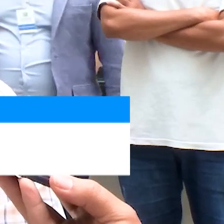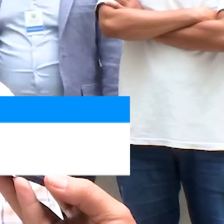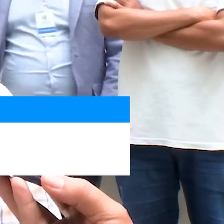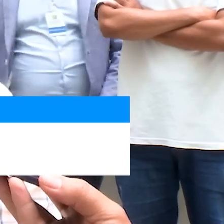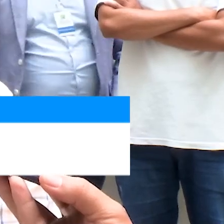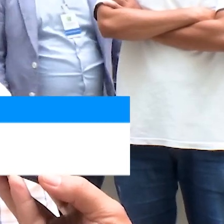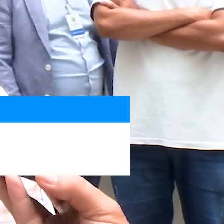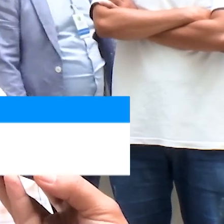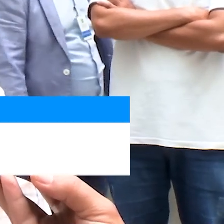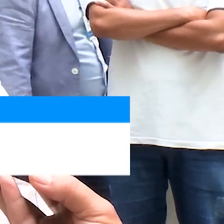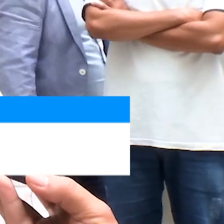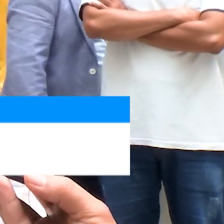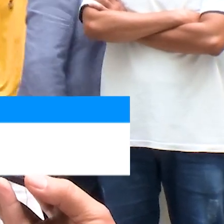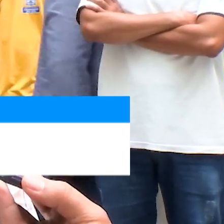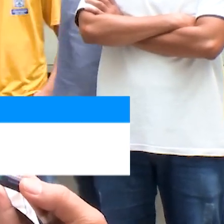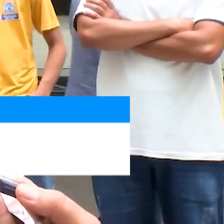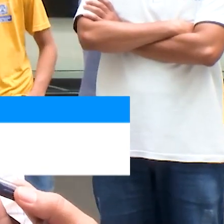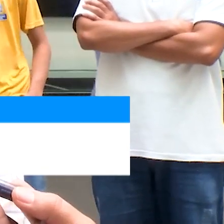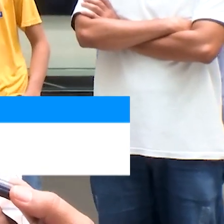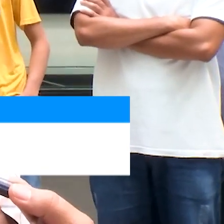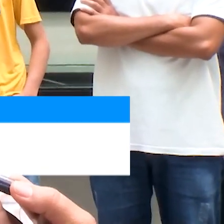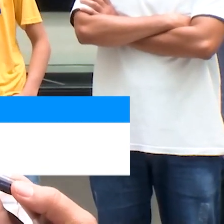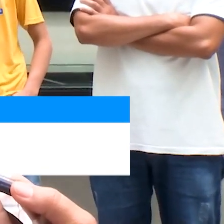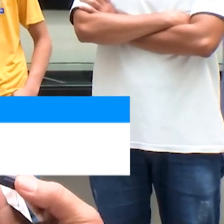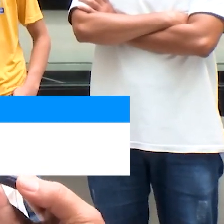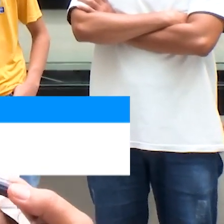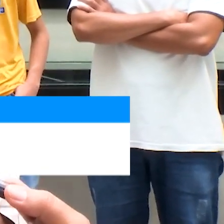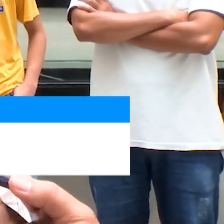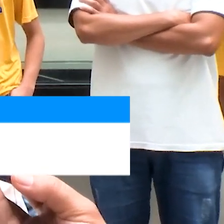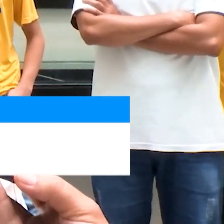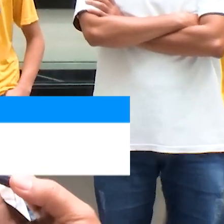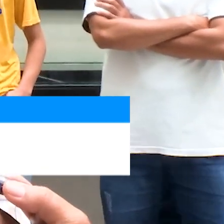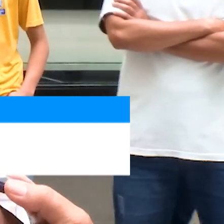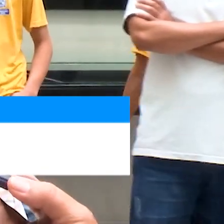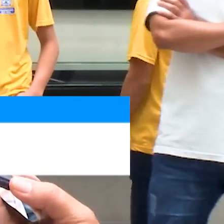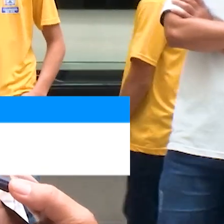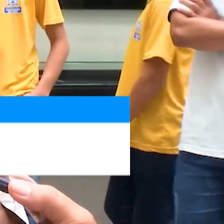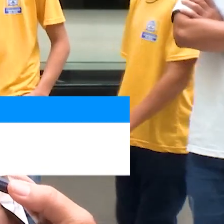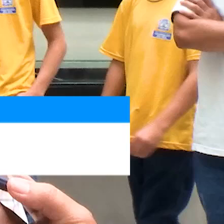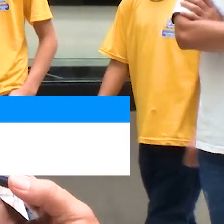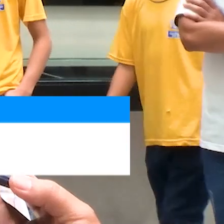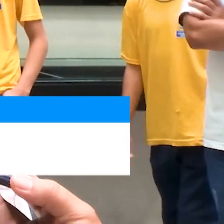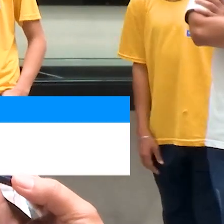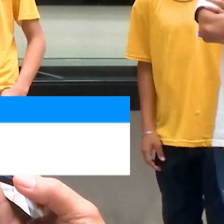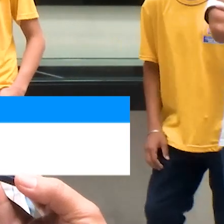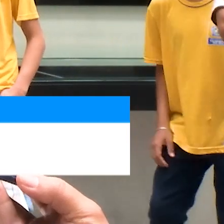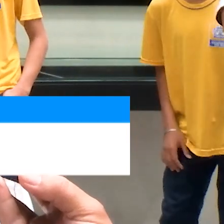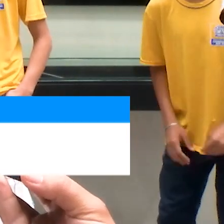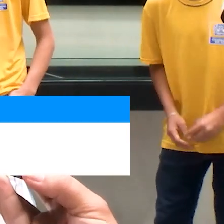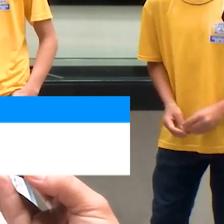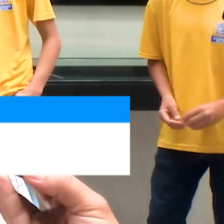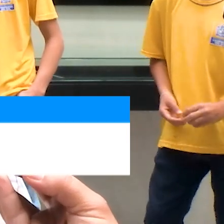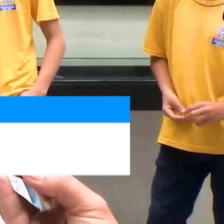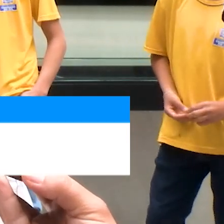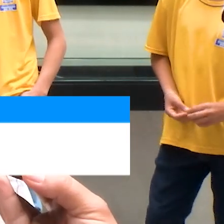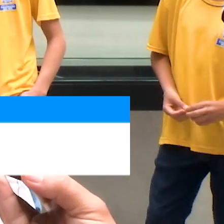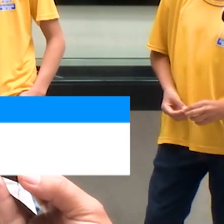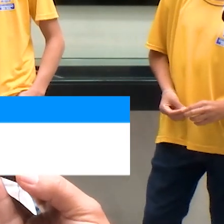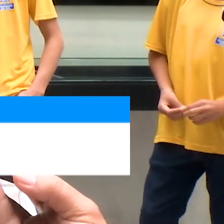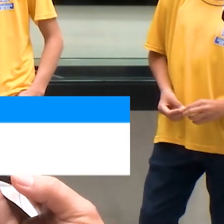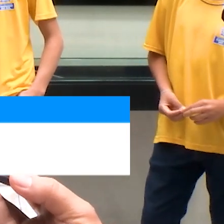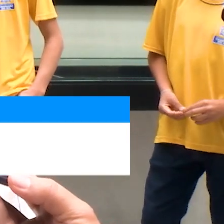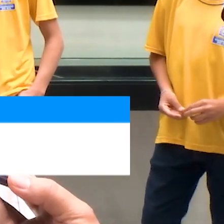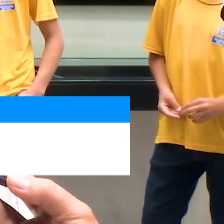implantamos novamente, e eu pensei o porquê de nós não conhecermos o nosso Estado, os nossos poderes. Para onde que nós temos que prestar conta? É o